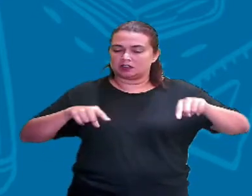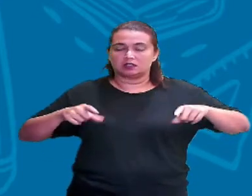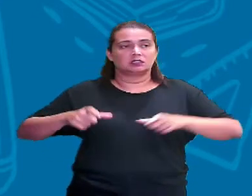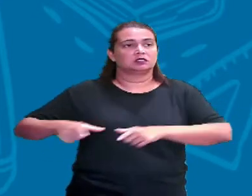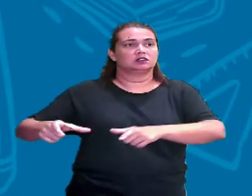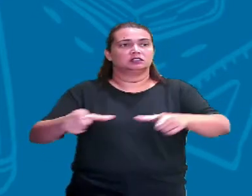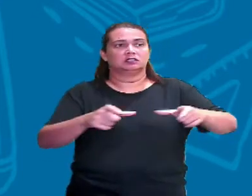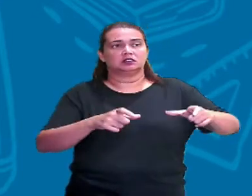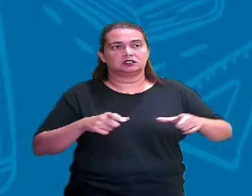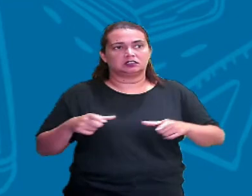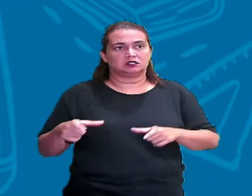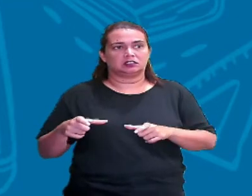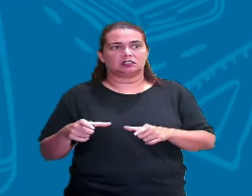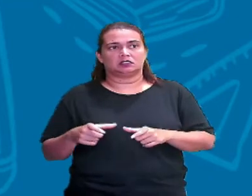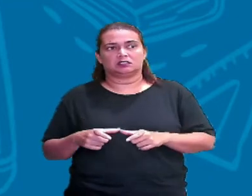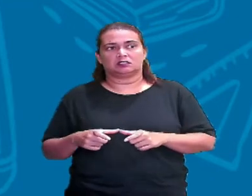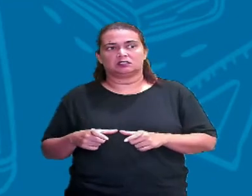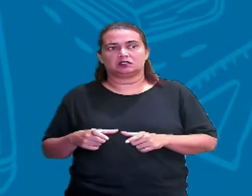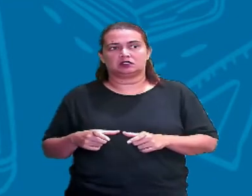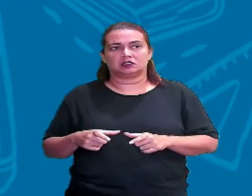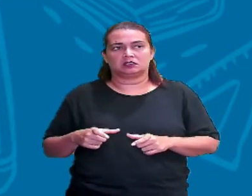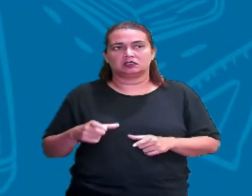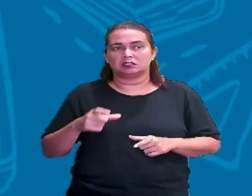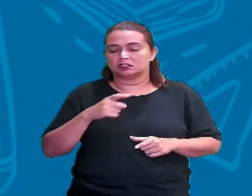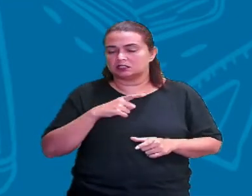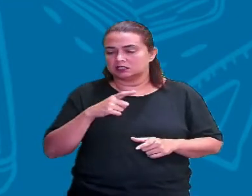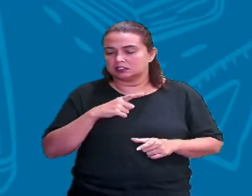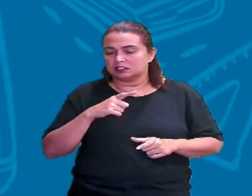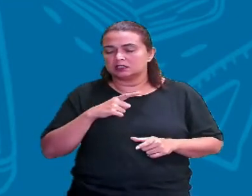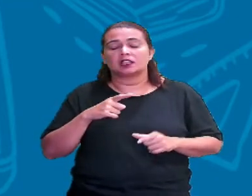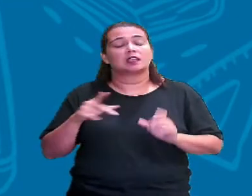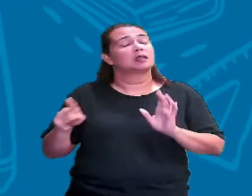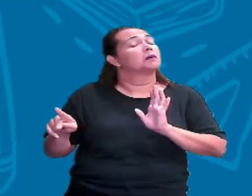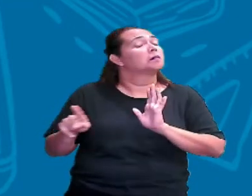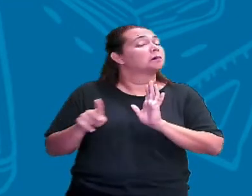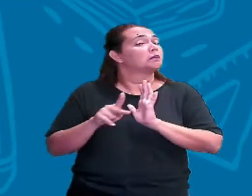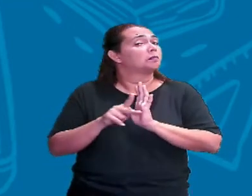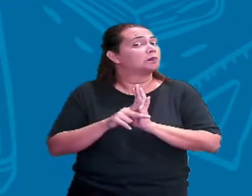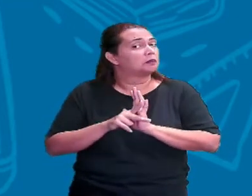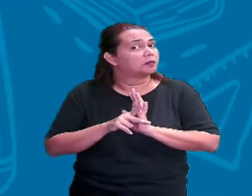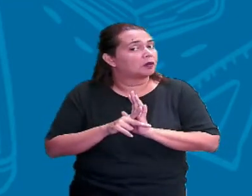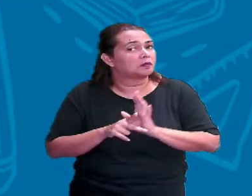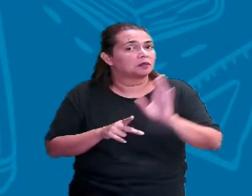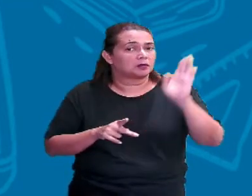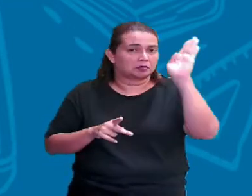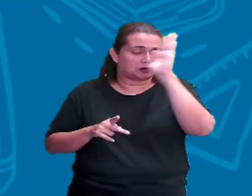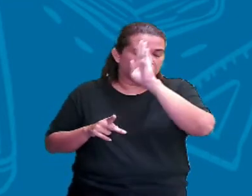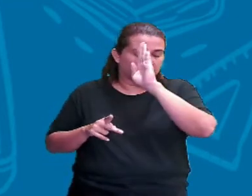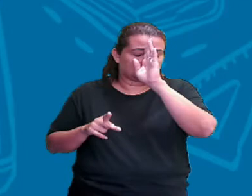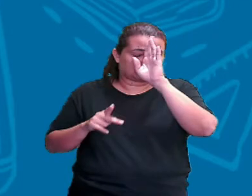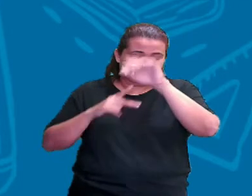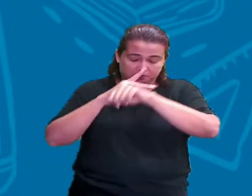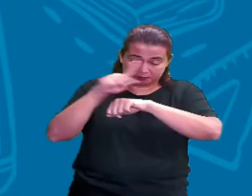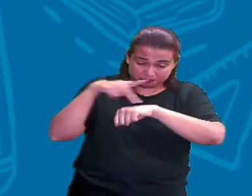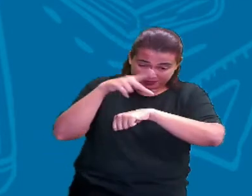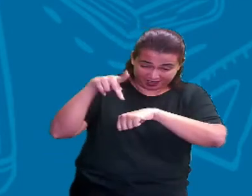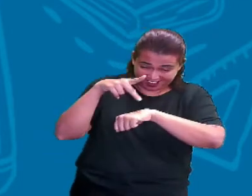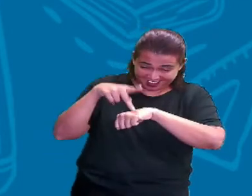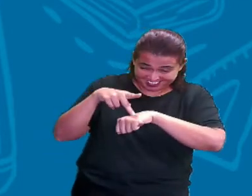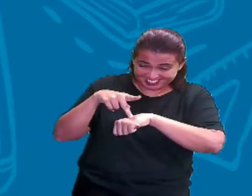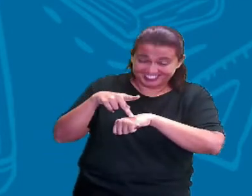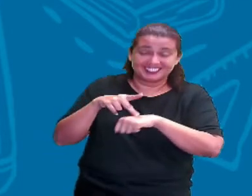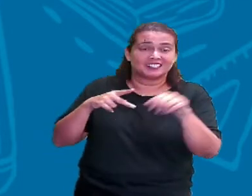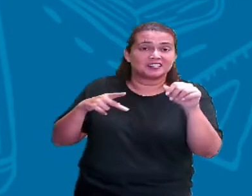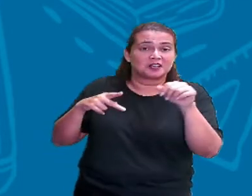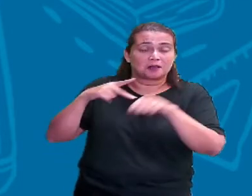geográfica, não é? E há sotaques regionais que é dentro do mesmo país. Por isso mesmo o sotaque combina-se com